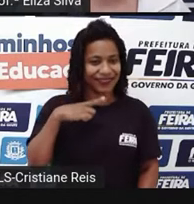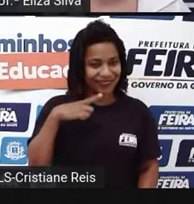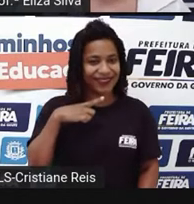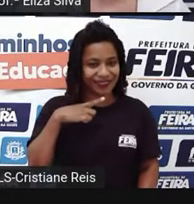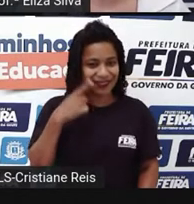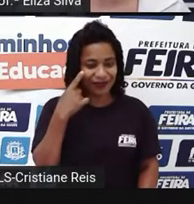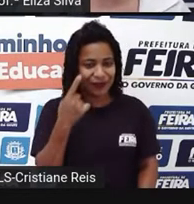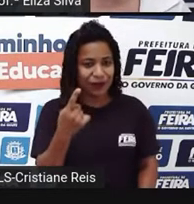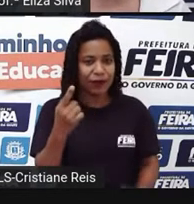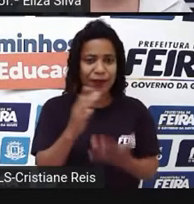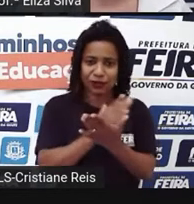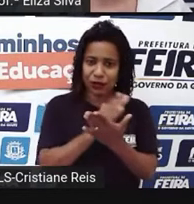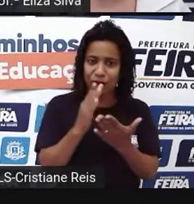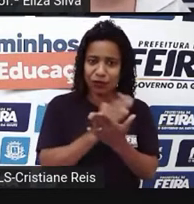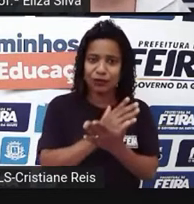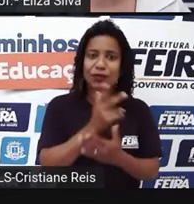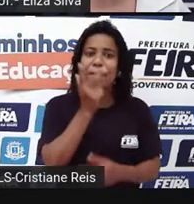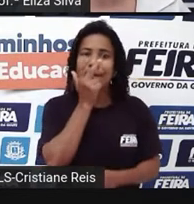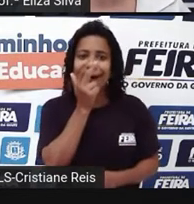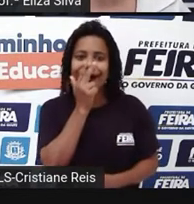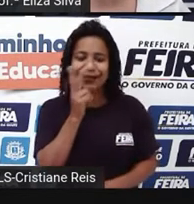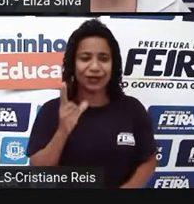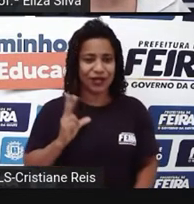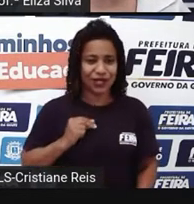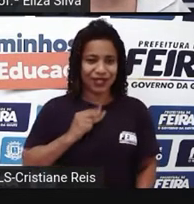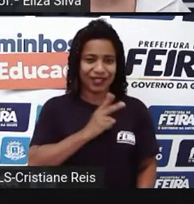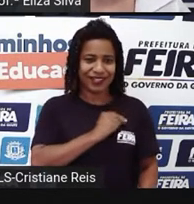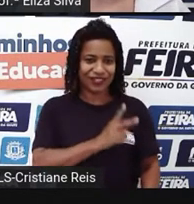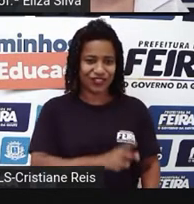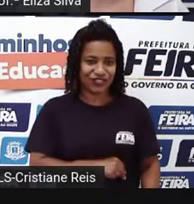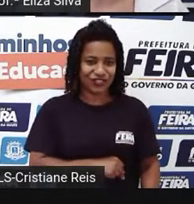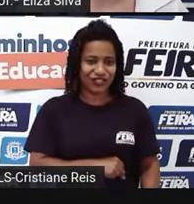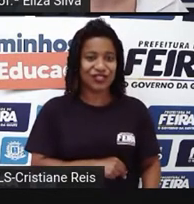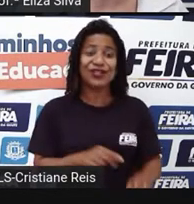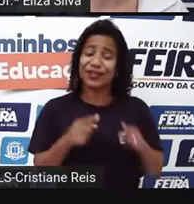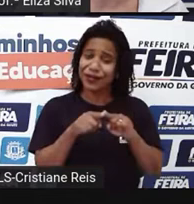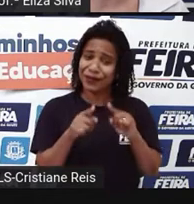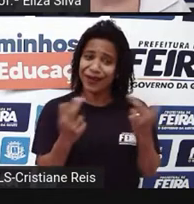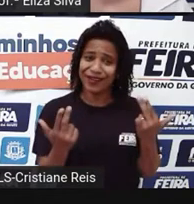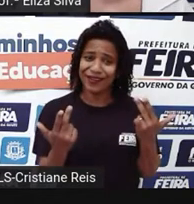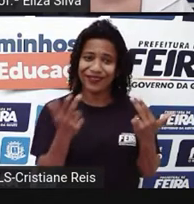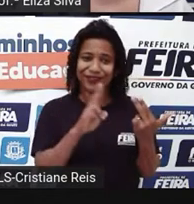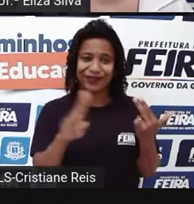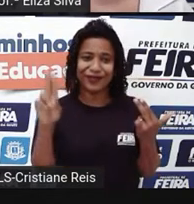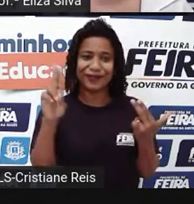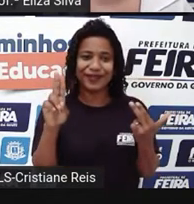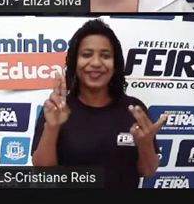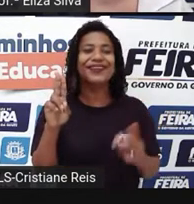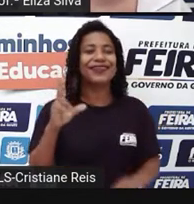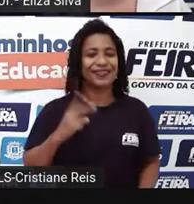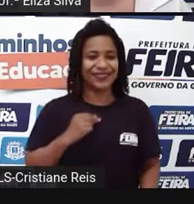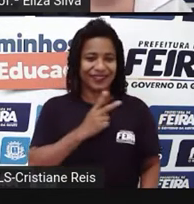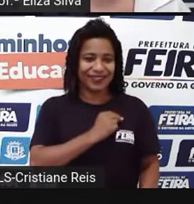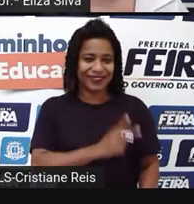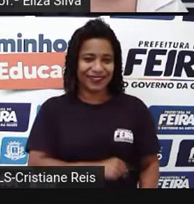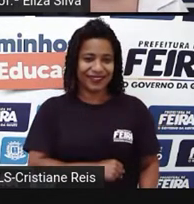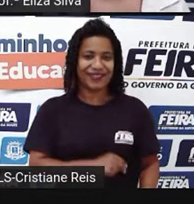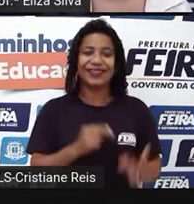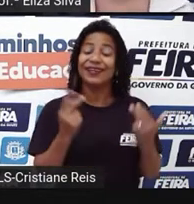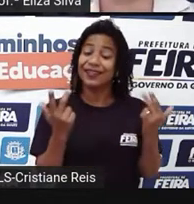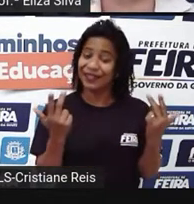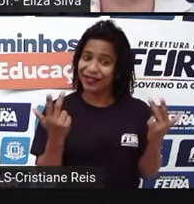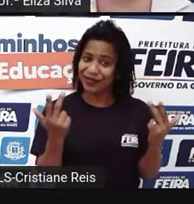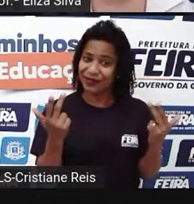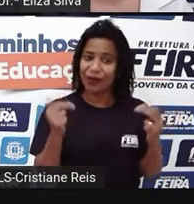isso? China, China. Ok? E existem outros que têm algumas alterações, ou